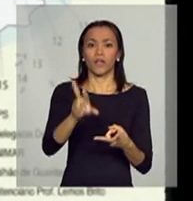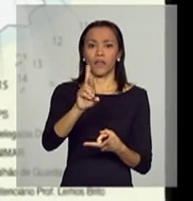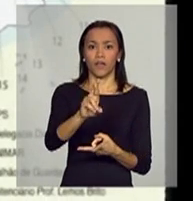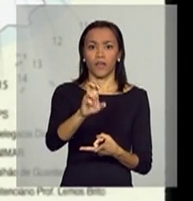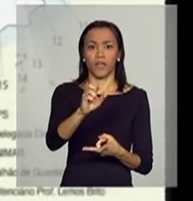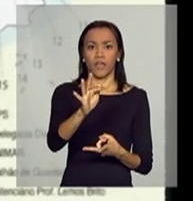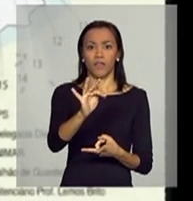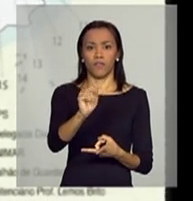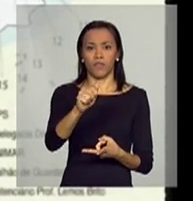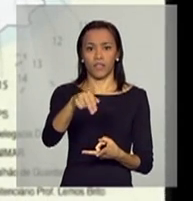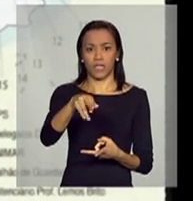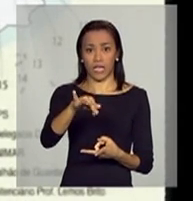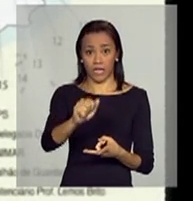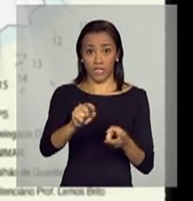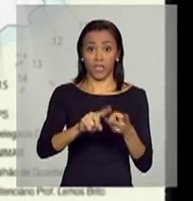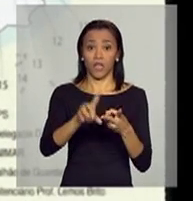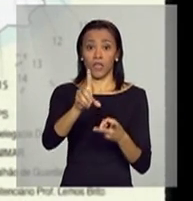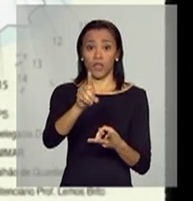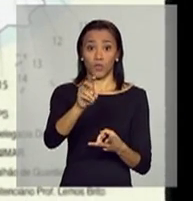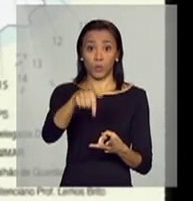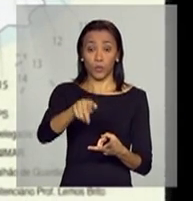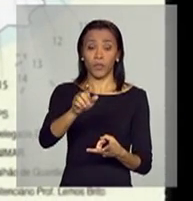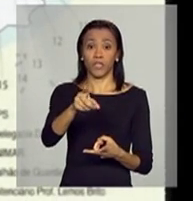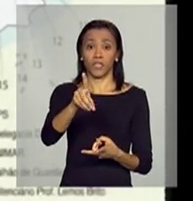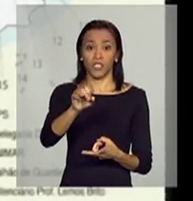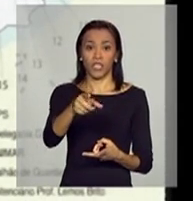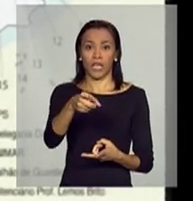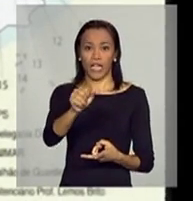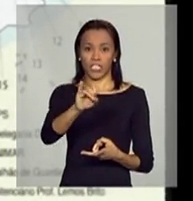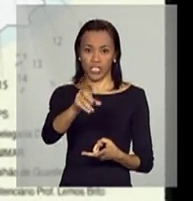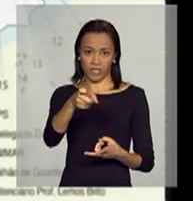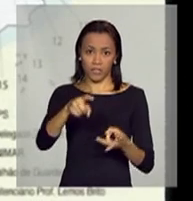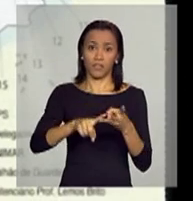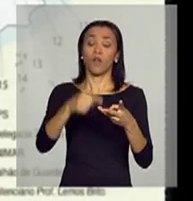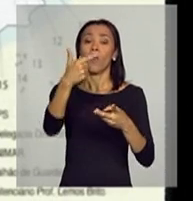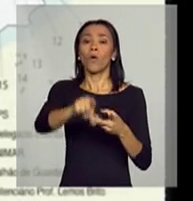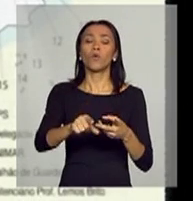Caxias, e no Rio de Janeiro, estado da Guanabara, a